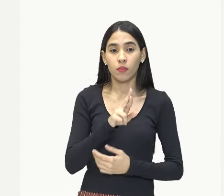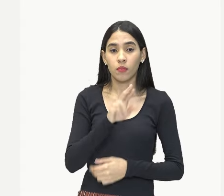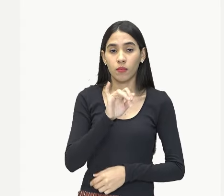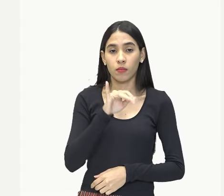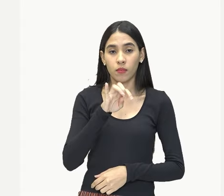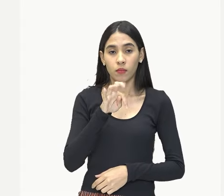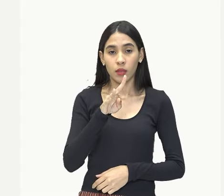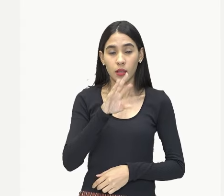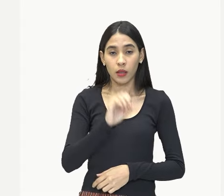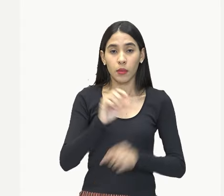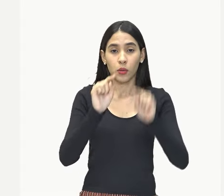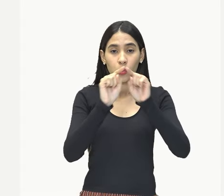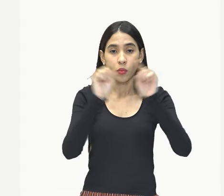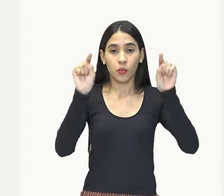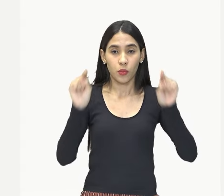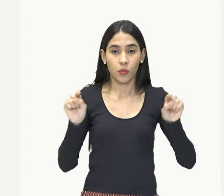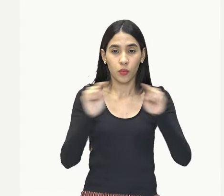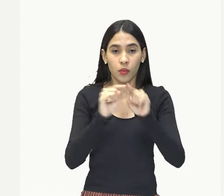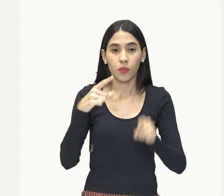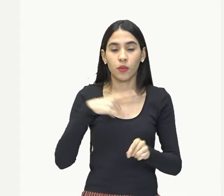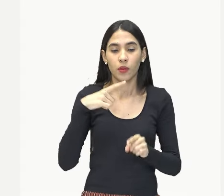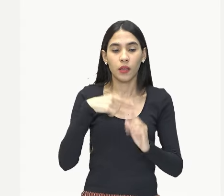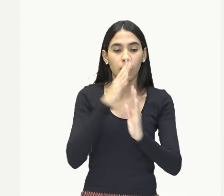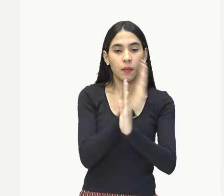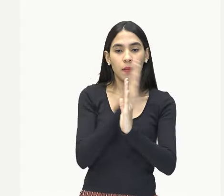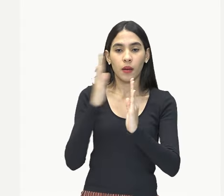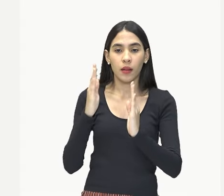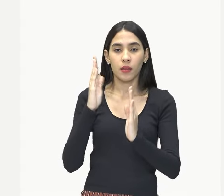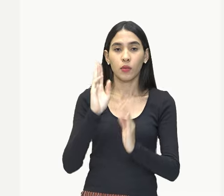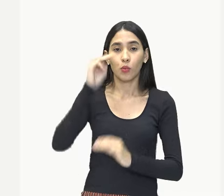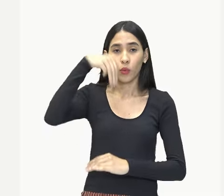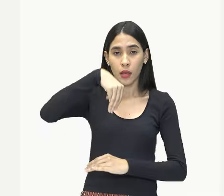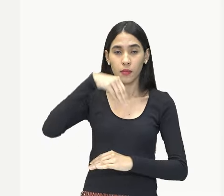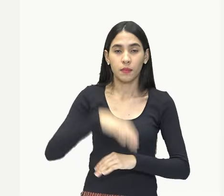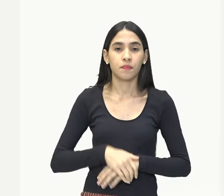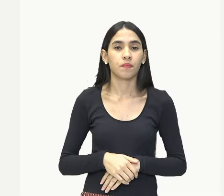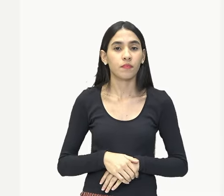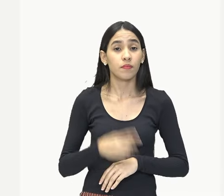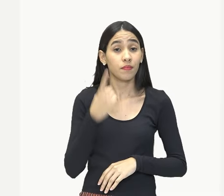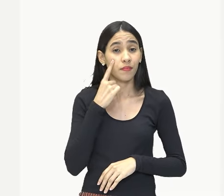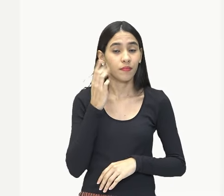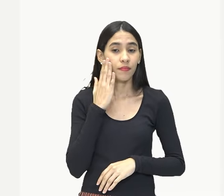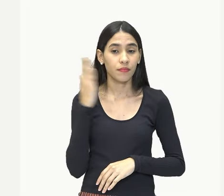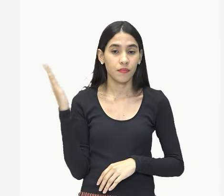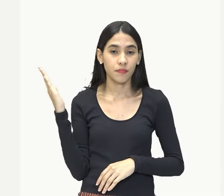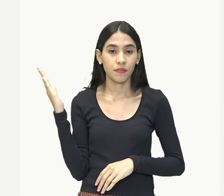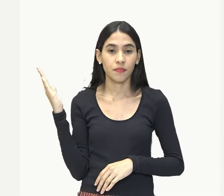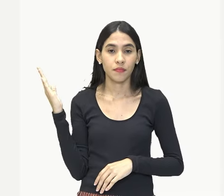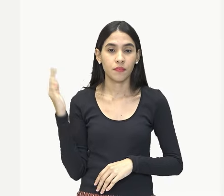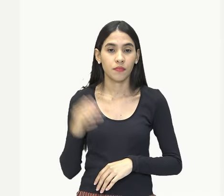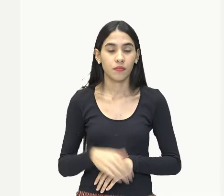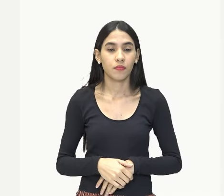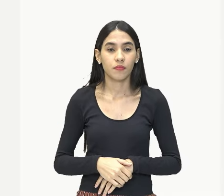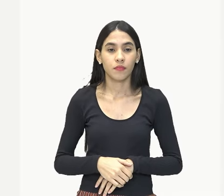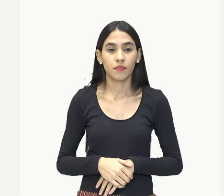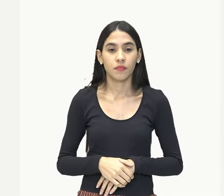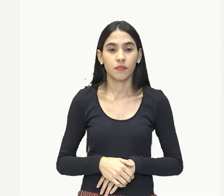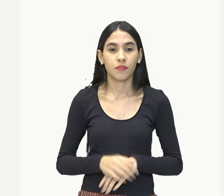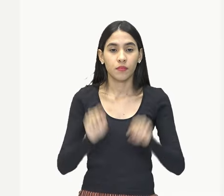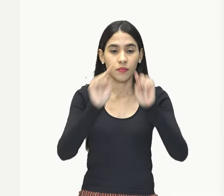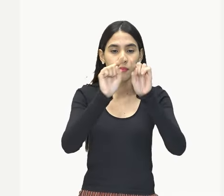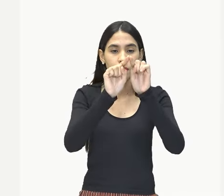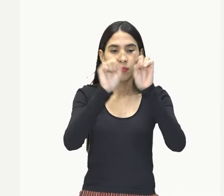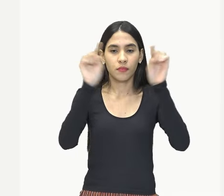quadrado que possui lado de medida m? Vamos então lá ver a nossa figura. Está aqui o nosso